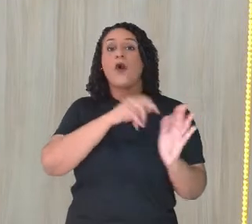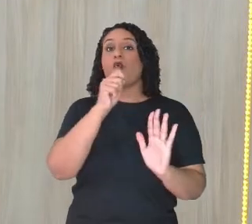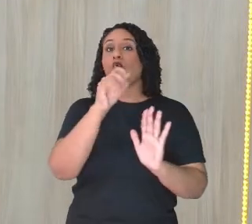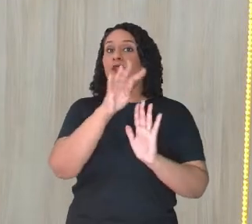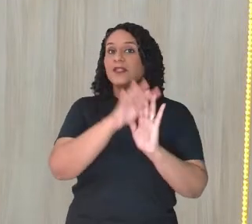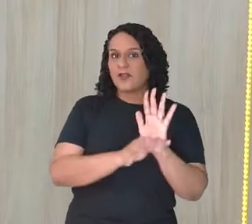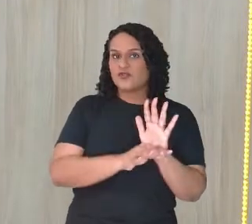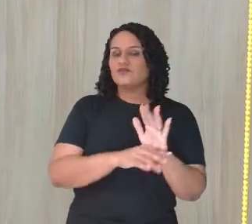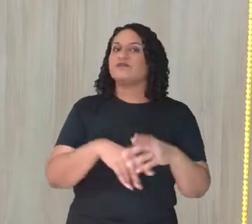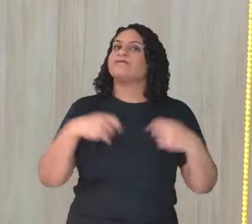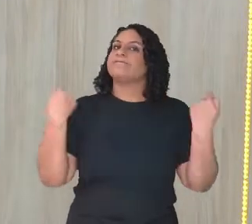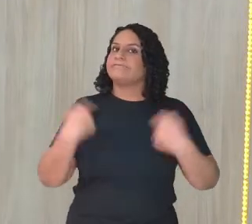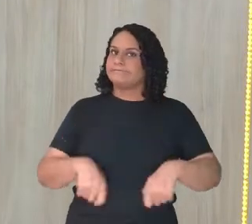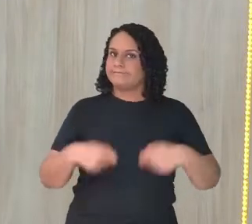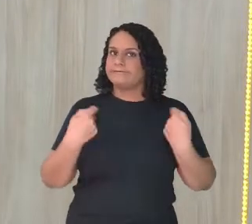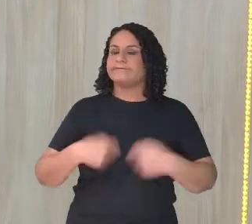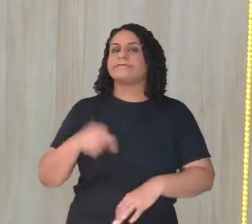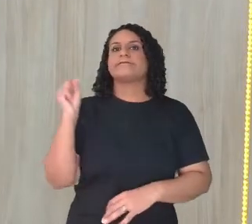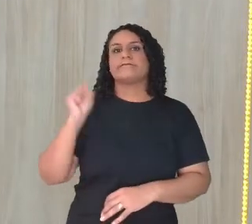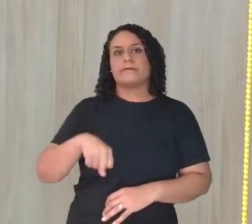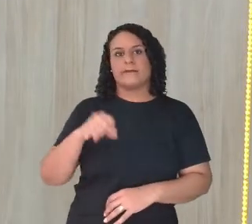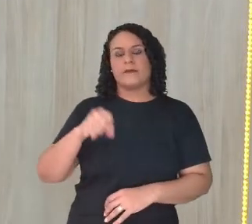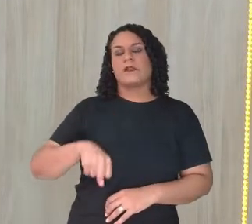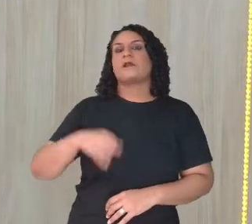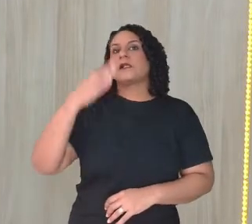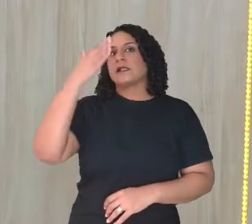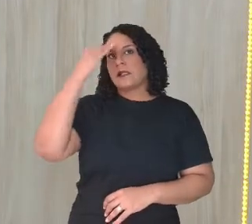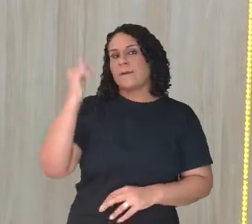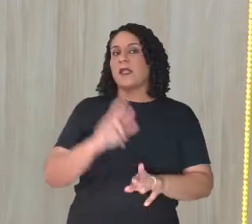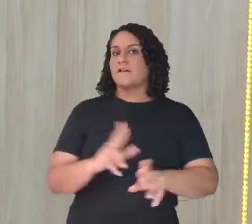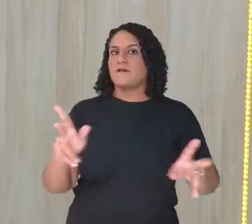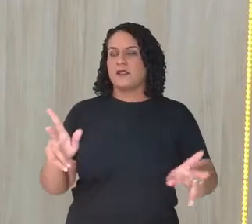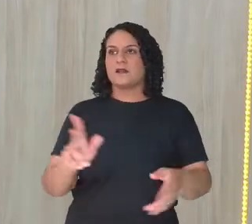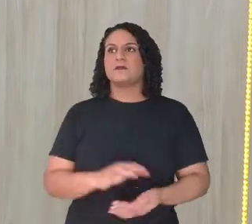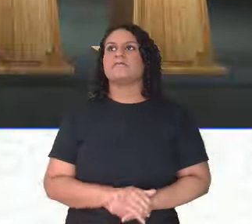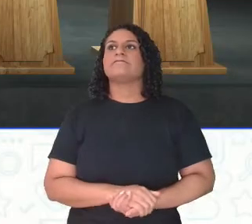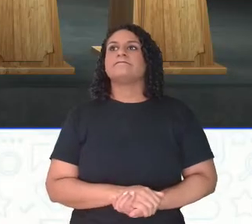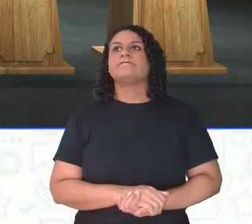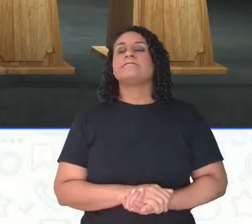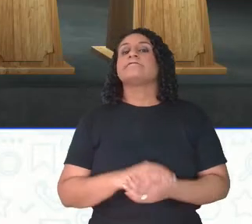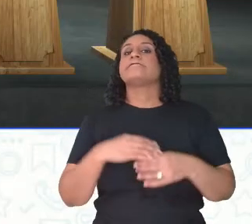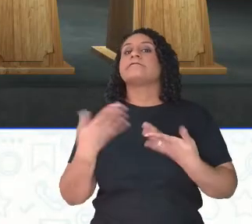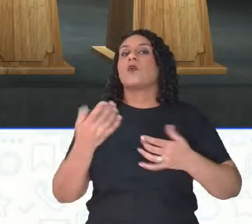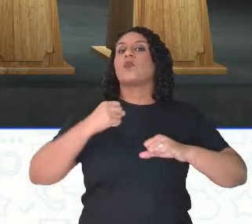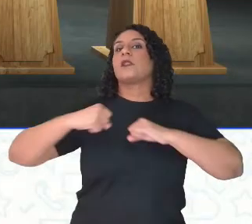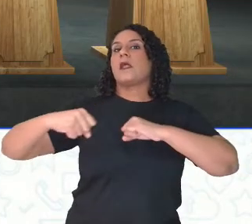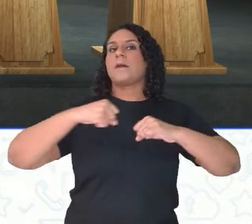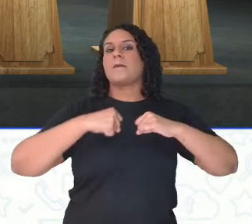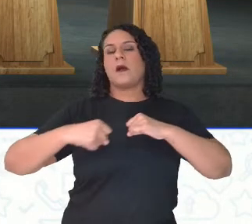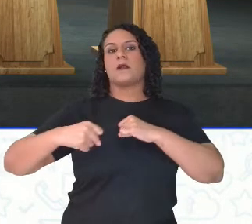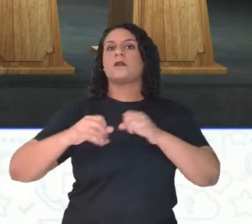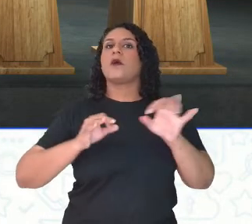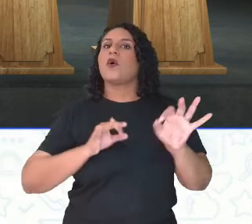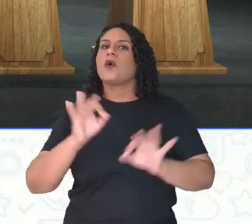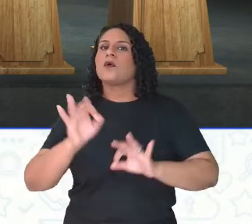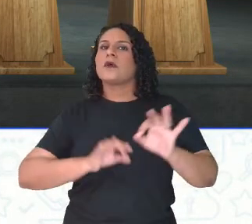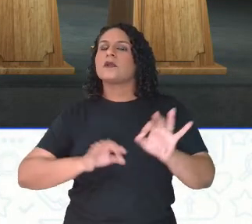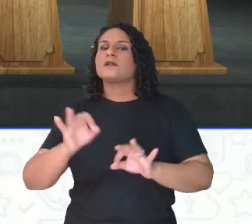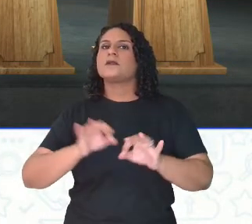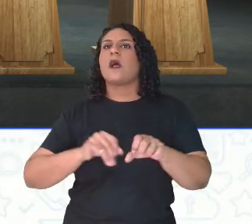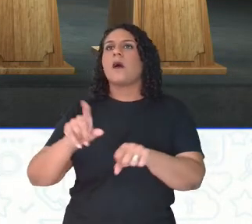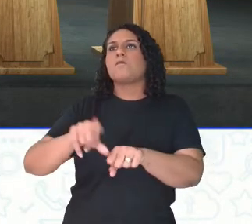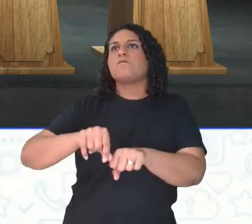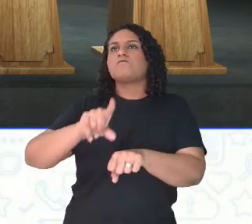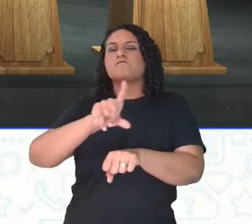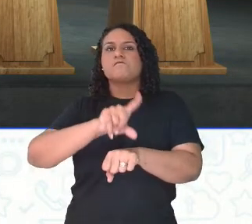né? Então a gente precisa sim desse conhecimento. Então, o debate, como a gente viu na aula passada, é organizar nossos argumentos